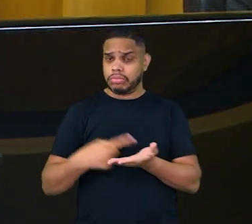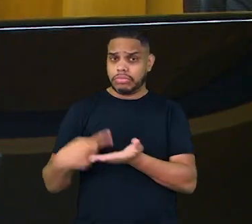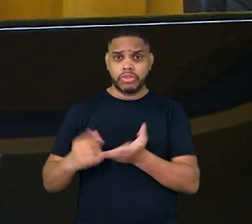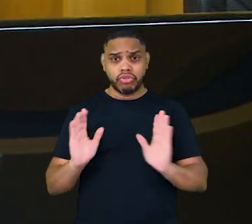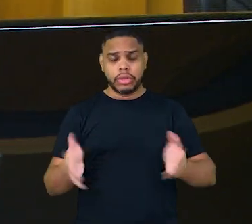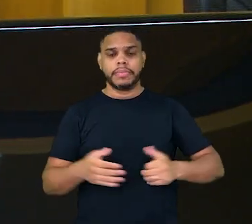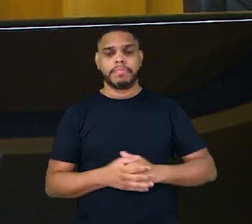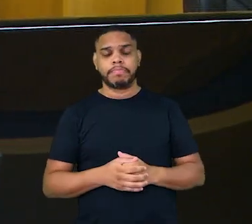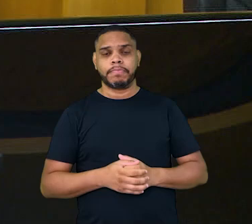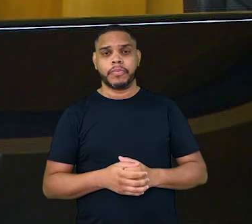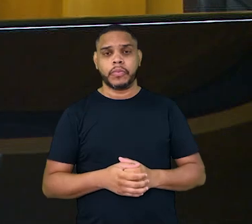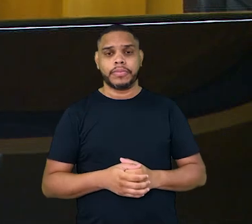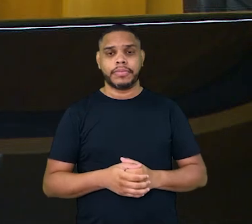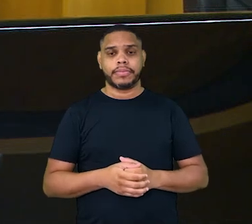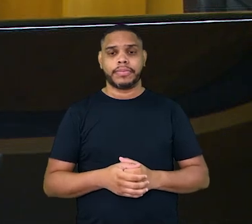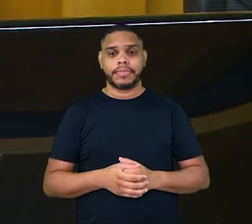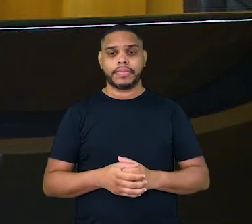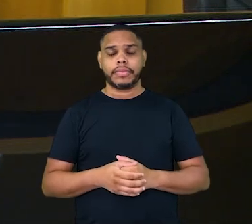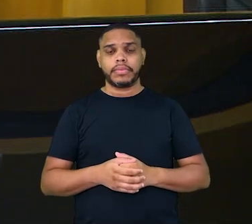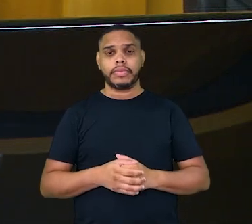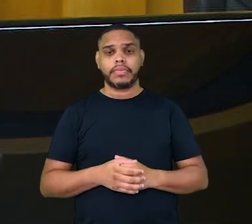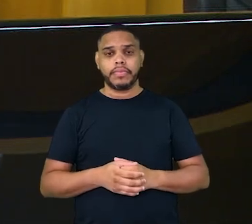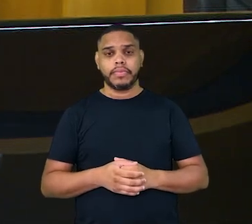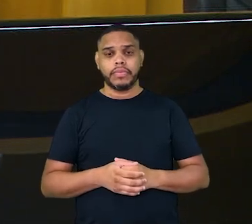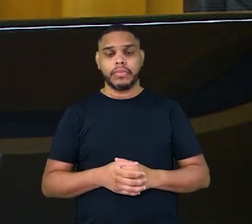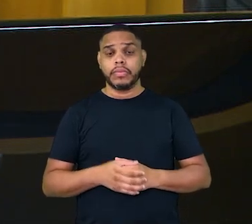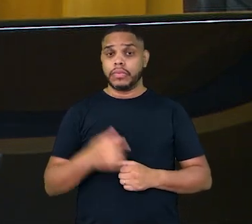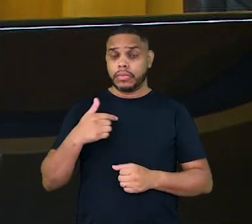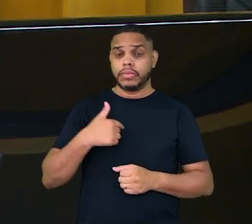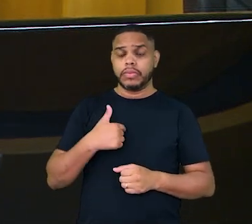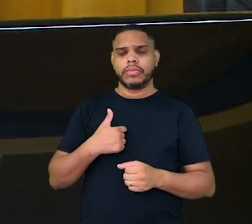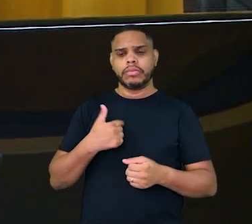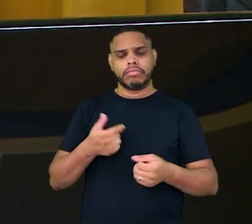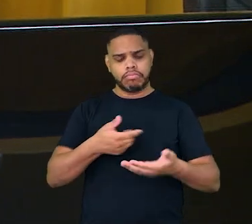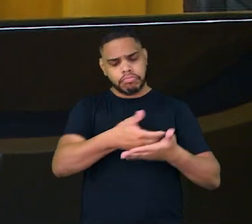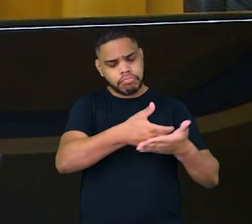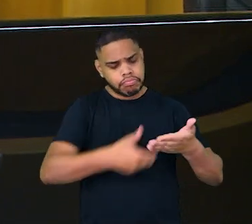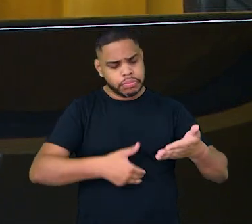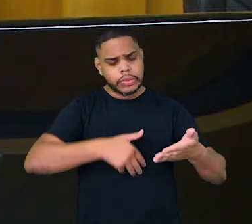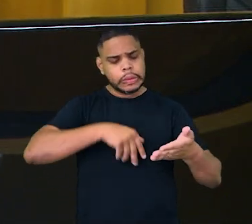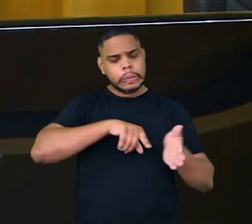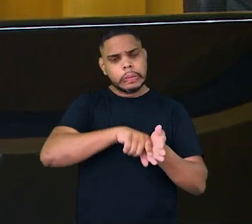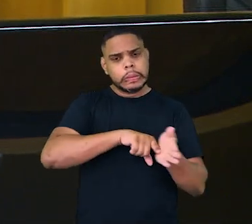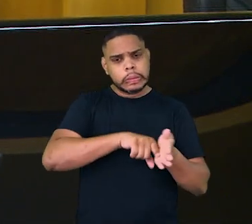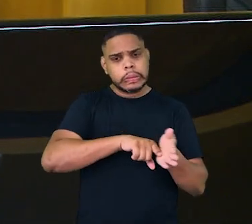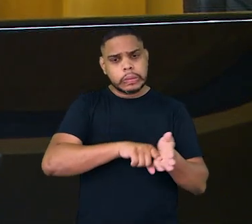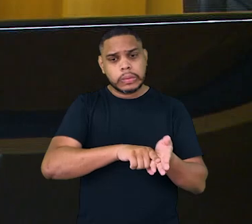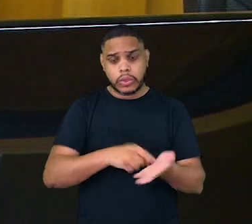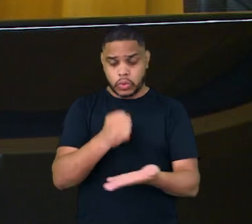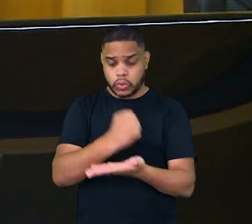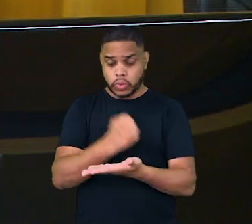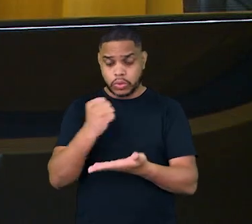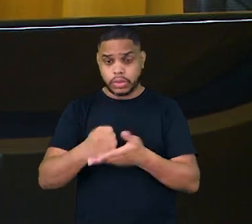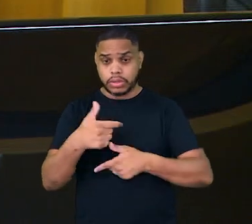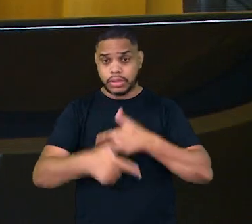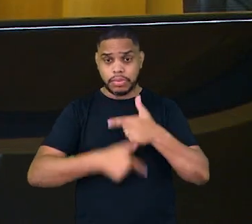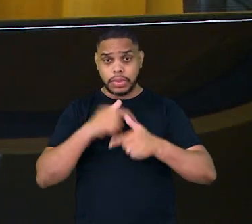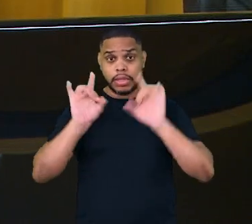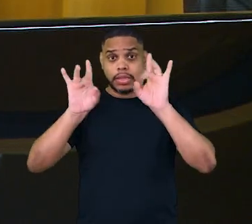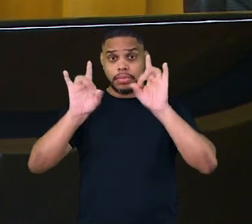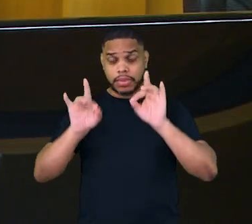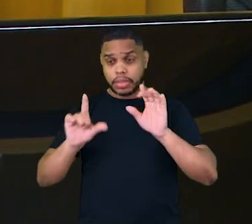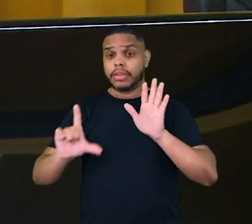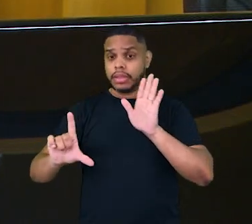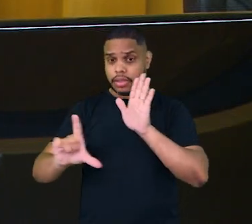uma forma muito direta, estou entendendo que este tipo de contrato é um contrato